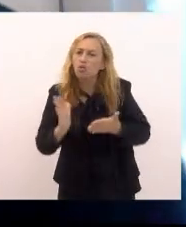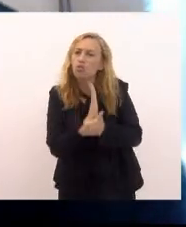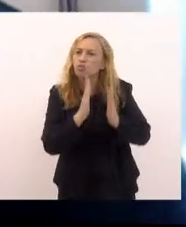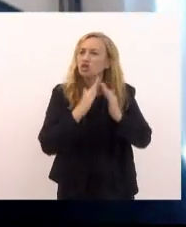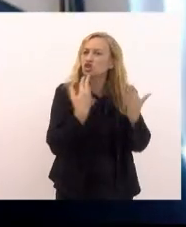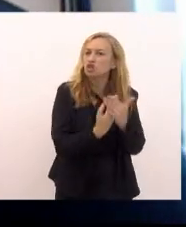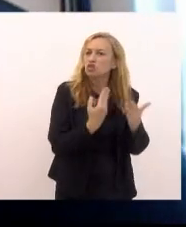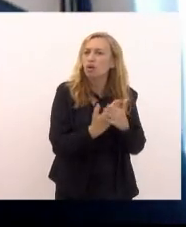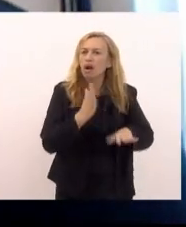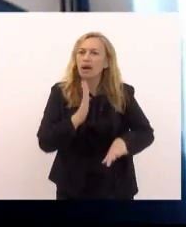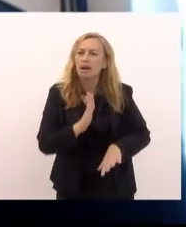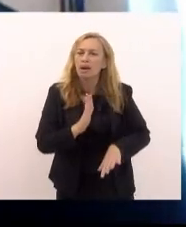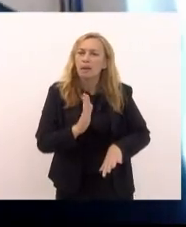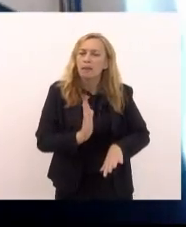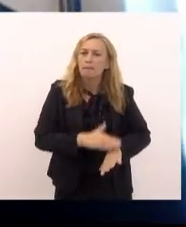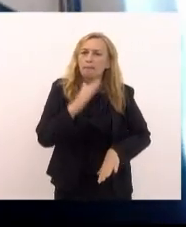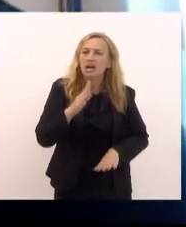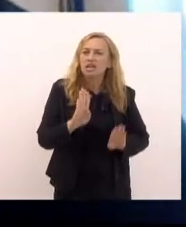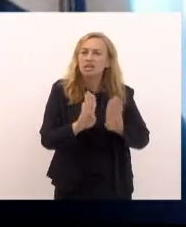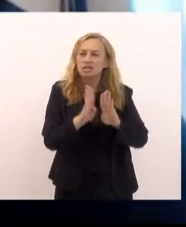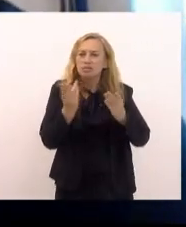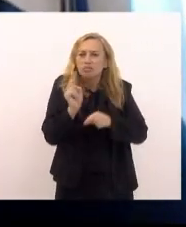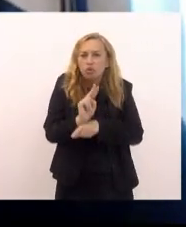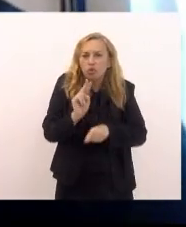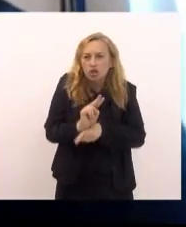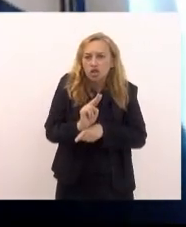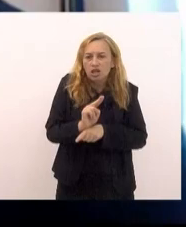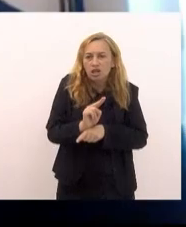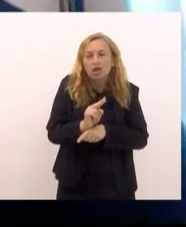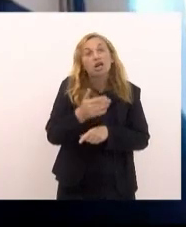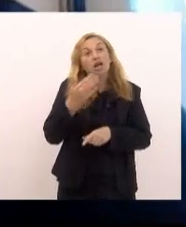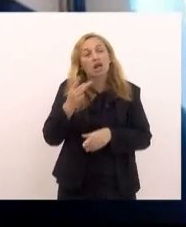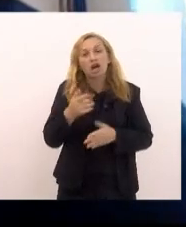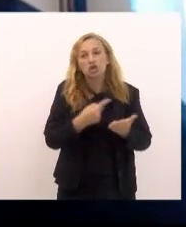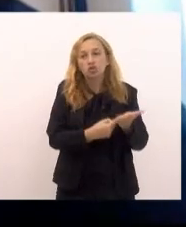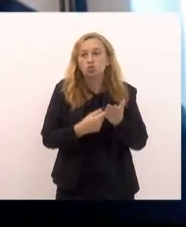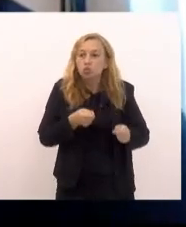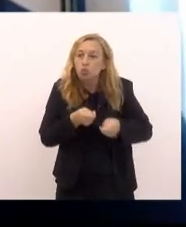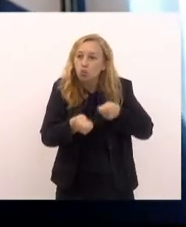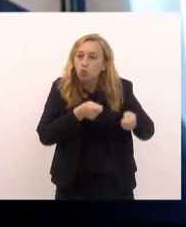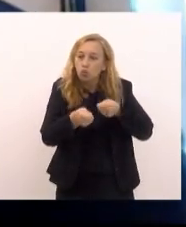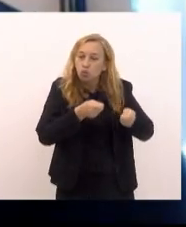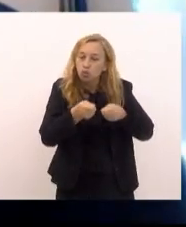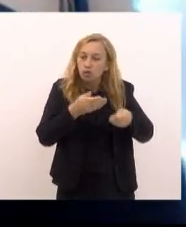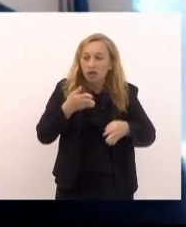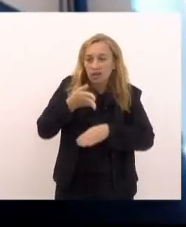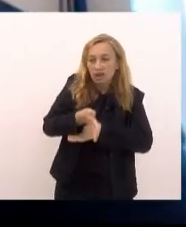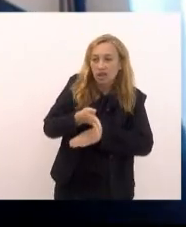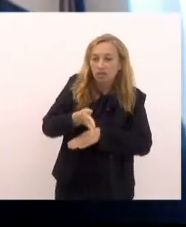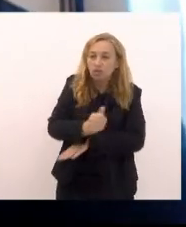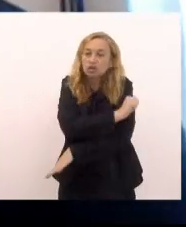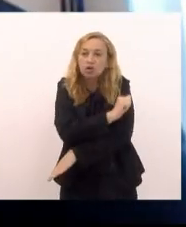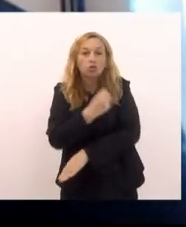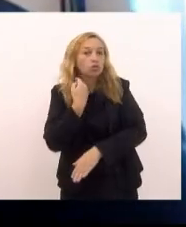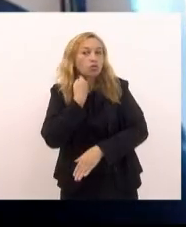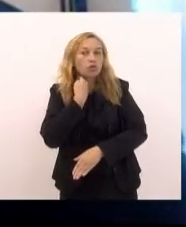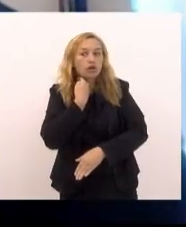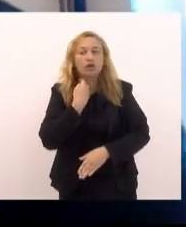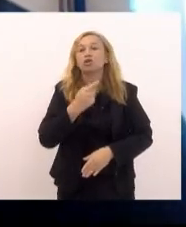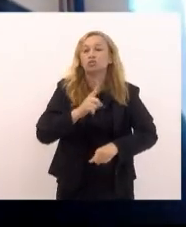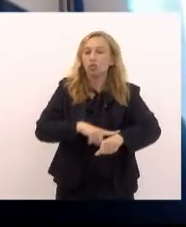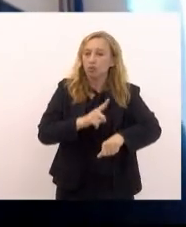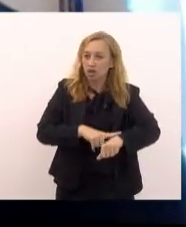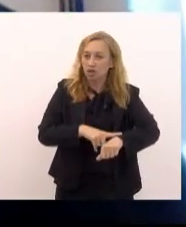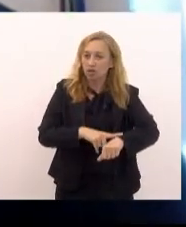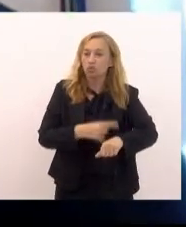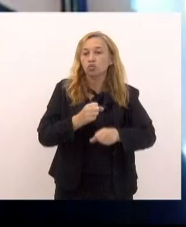passaram a ter mais porteiros, o que facilitou o controle do fluxo na entrada dos alunos e a aferição de temperatura naquele momento